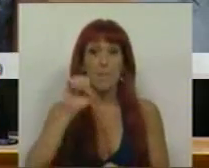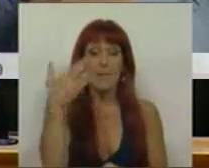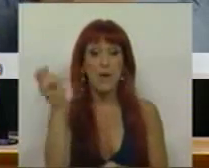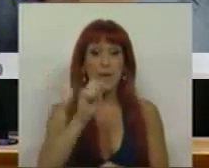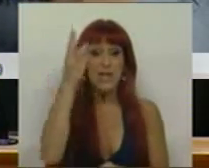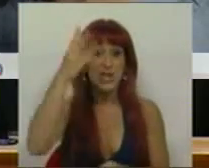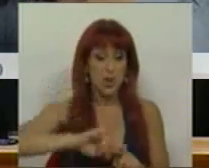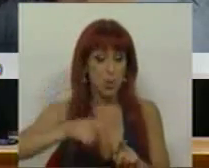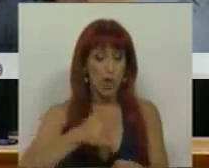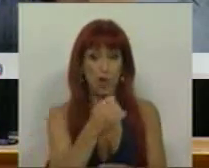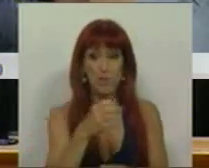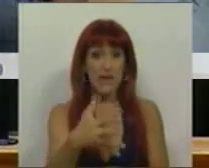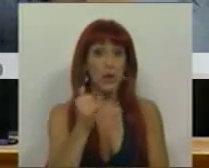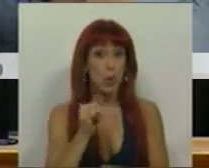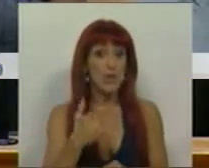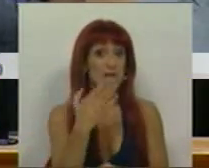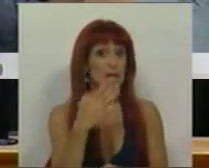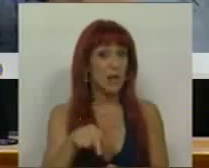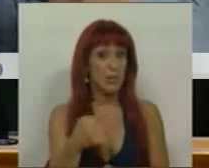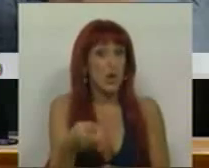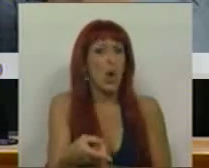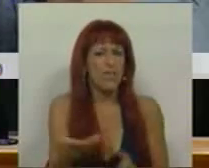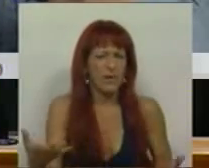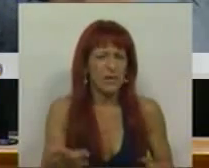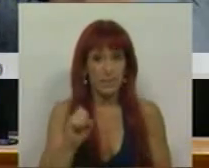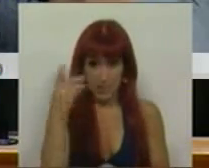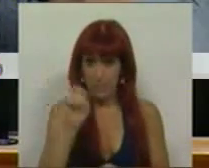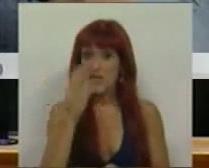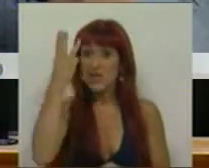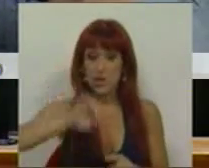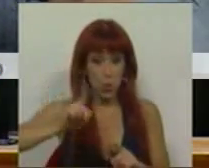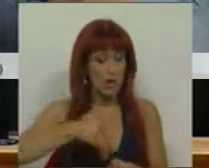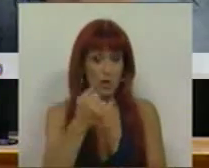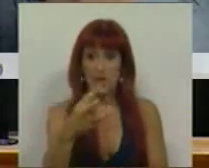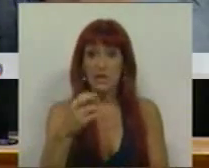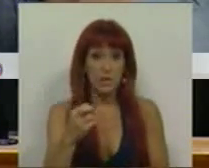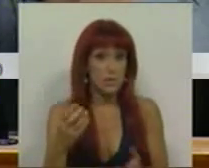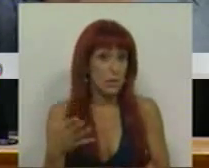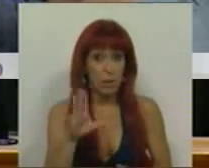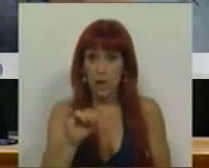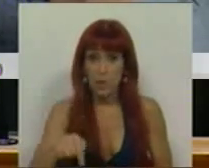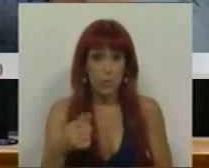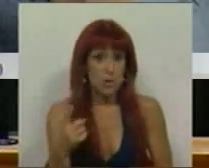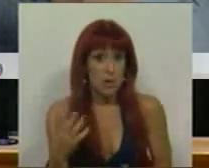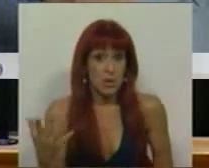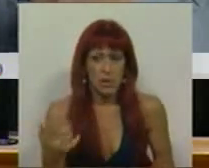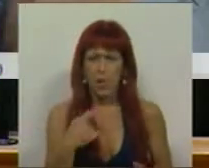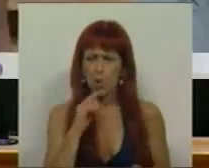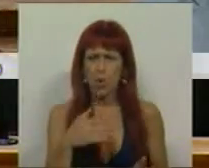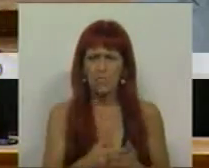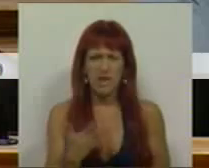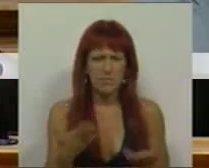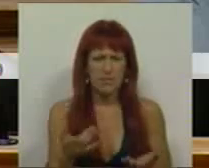Primeiro trimestre de 2012, 7,9. Primeiro trimestre de 2013, 10,6. Eu não chamo